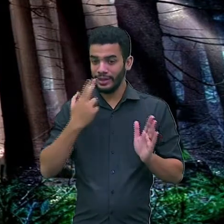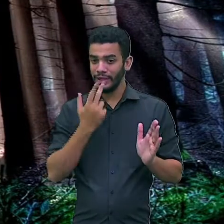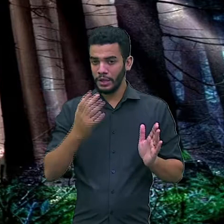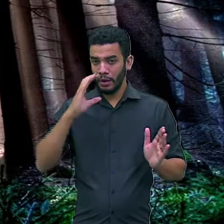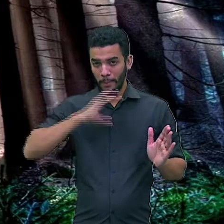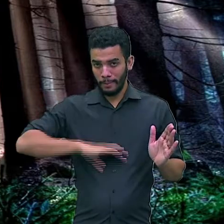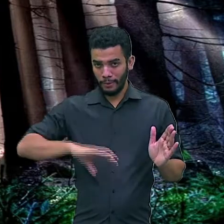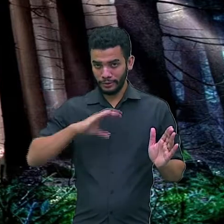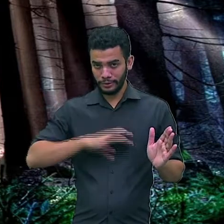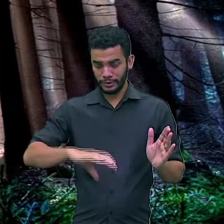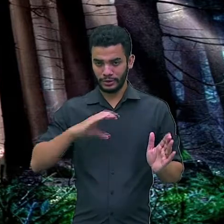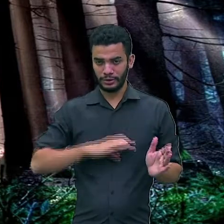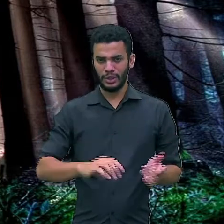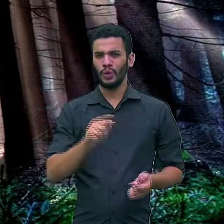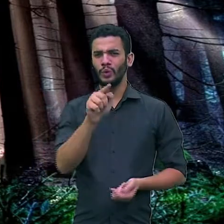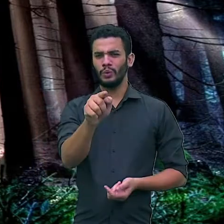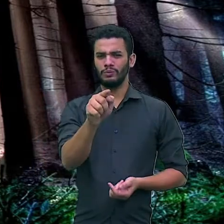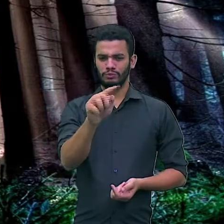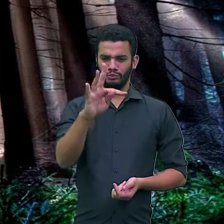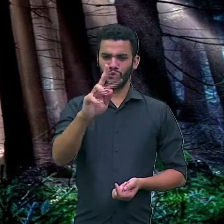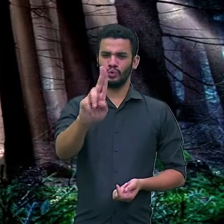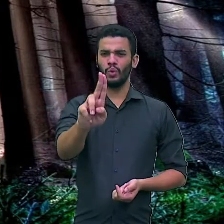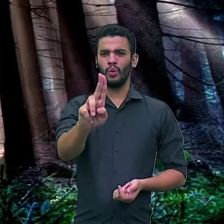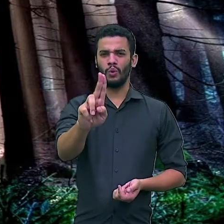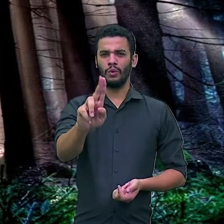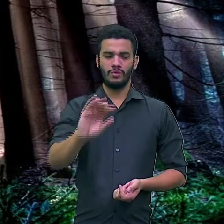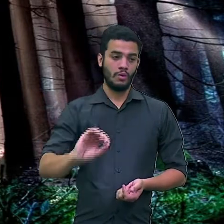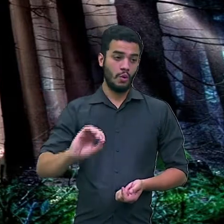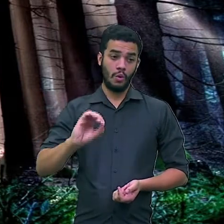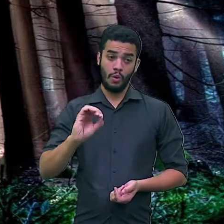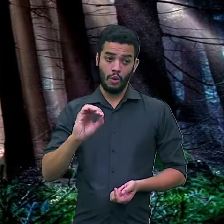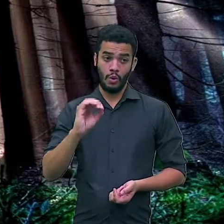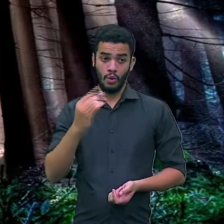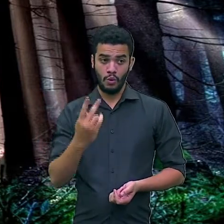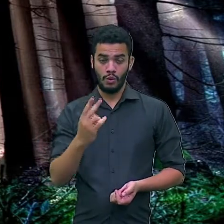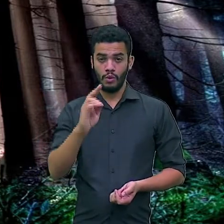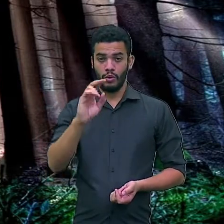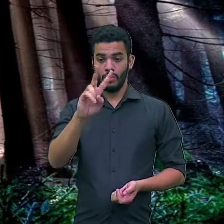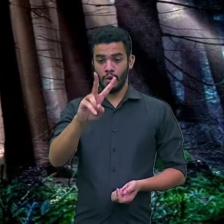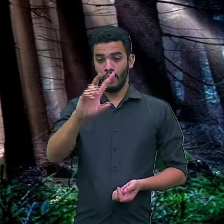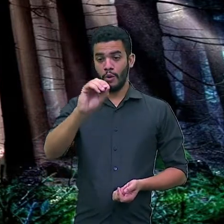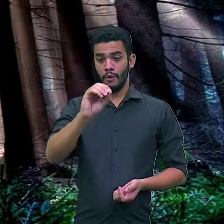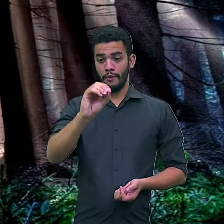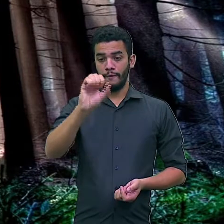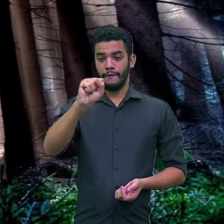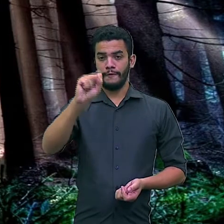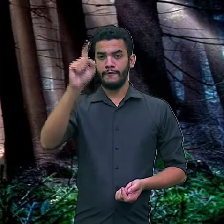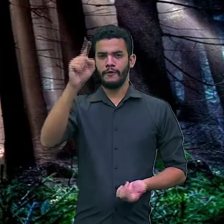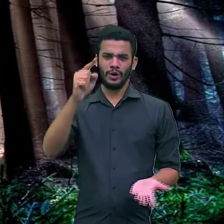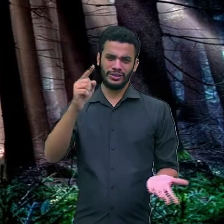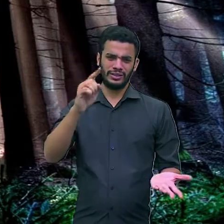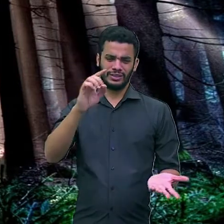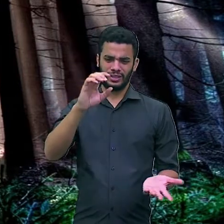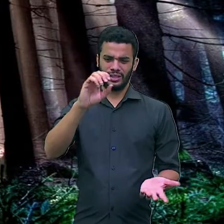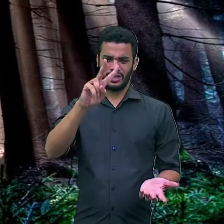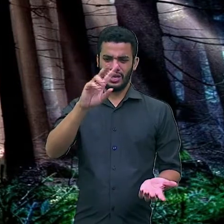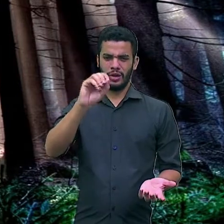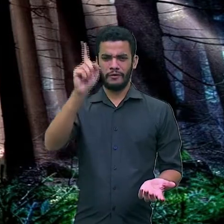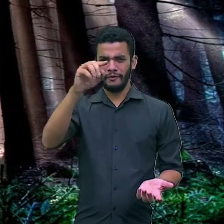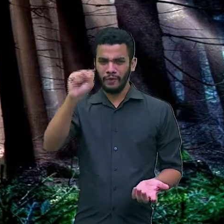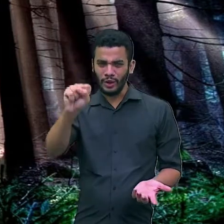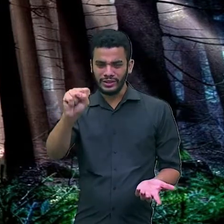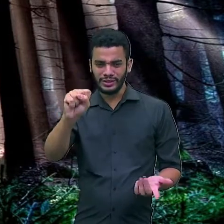se perguntando, mas aqui ninguém fala tu ou vós? Realmente, essas duas pessoas do discurso não são